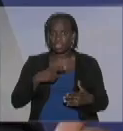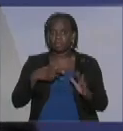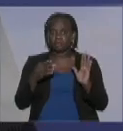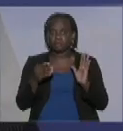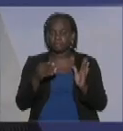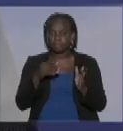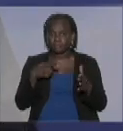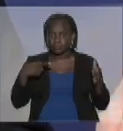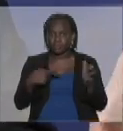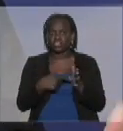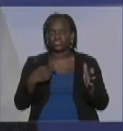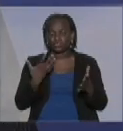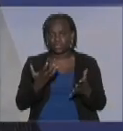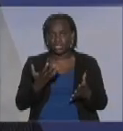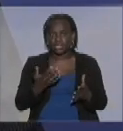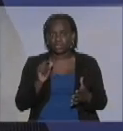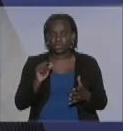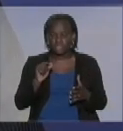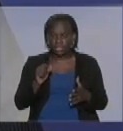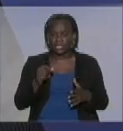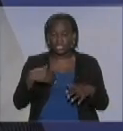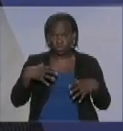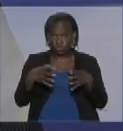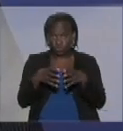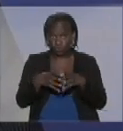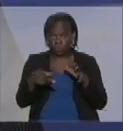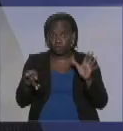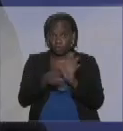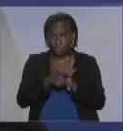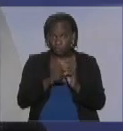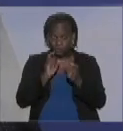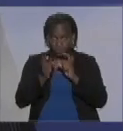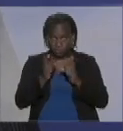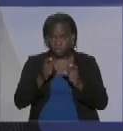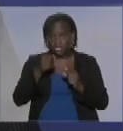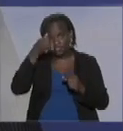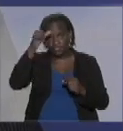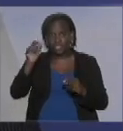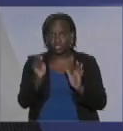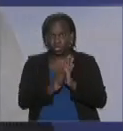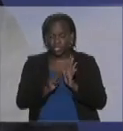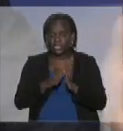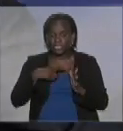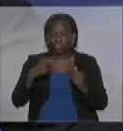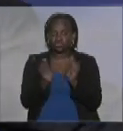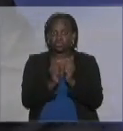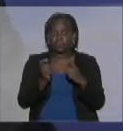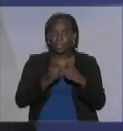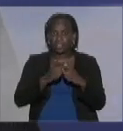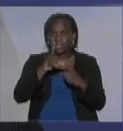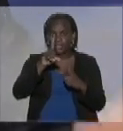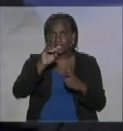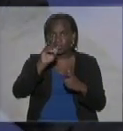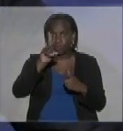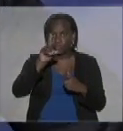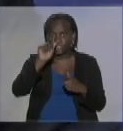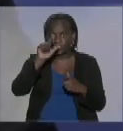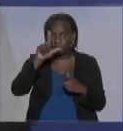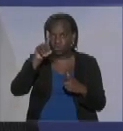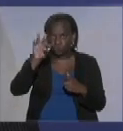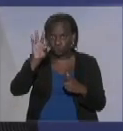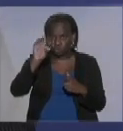tem esse propósito. Eu sou vice-presidente da Comissão de Prevenção às Drogas aqui da Alerj, e a gente está com o doutor Deodalto, que é o presidente, que é